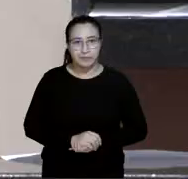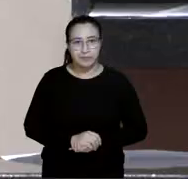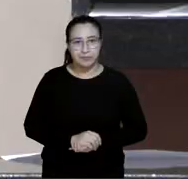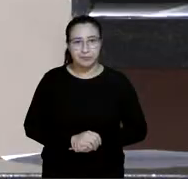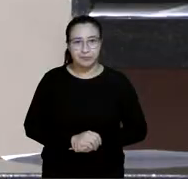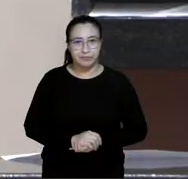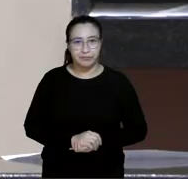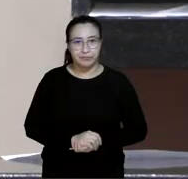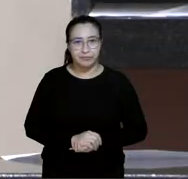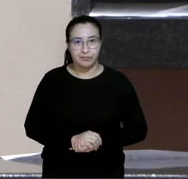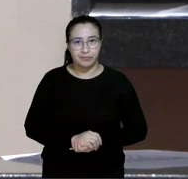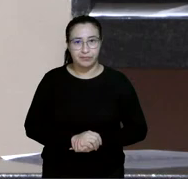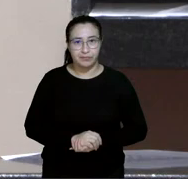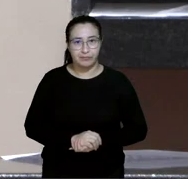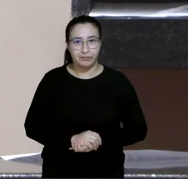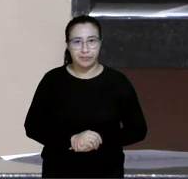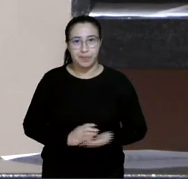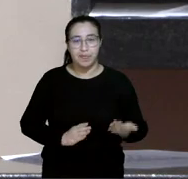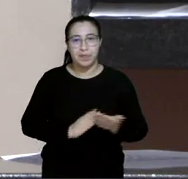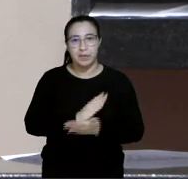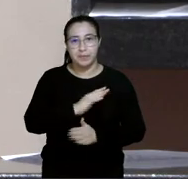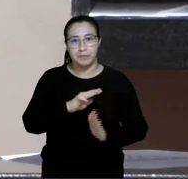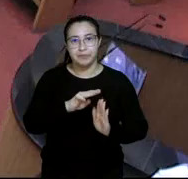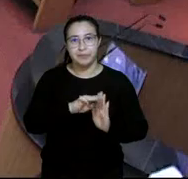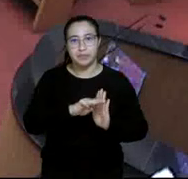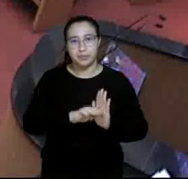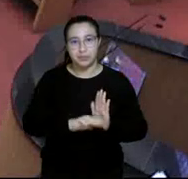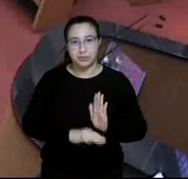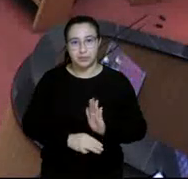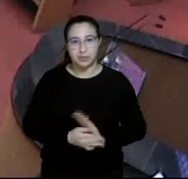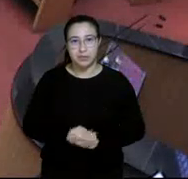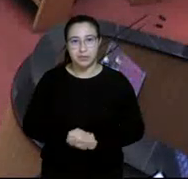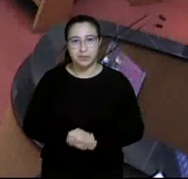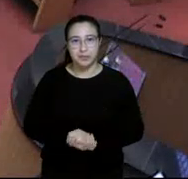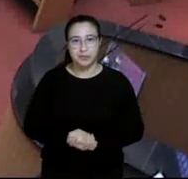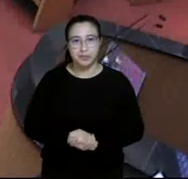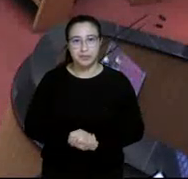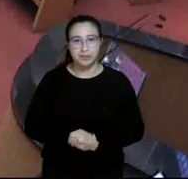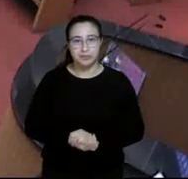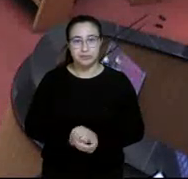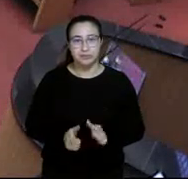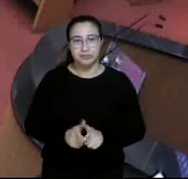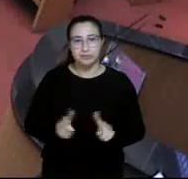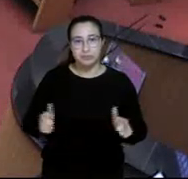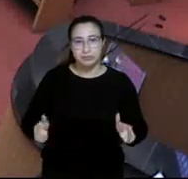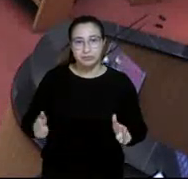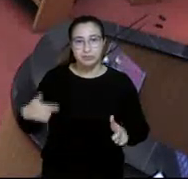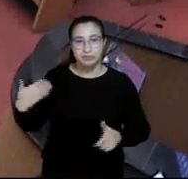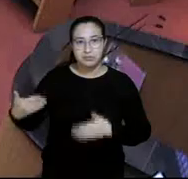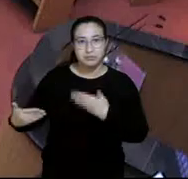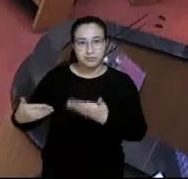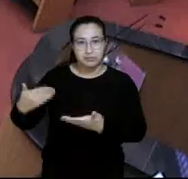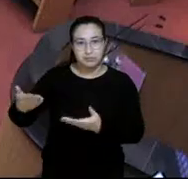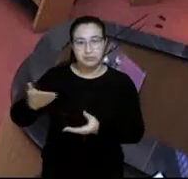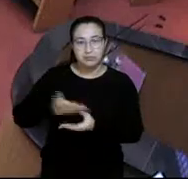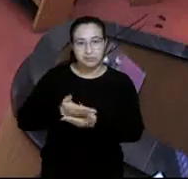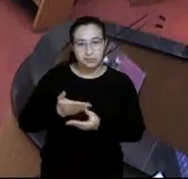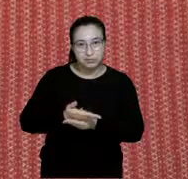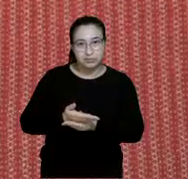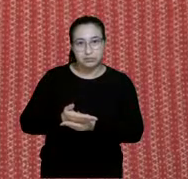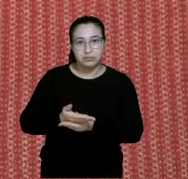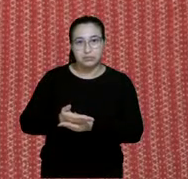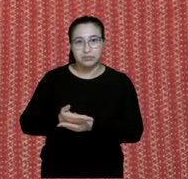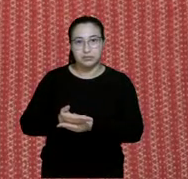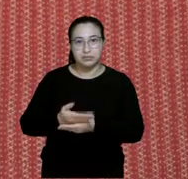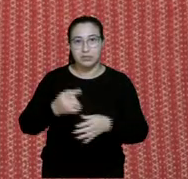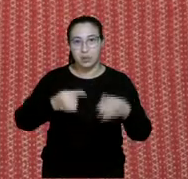Cerrada a discussão com a aprovação da matéria por maioria. Não, durante a tramitação nas comissões